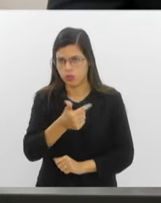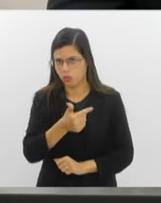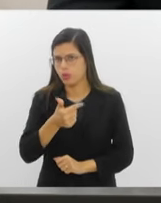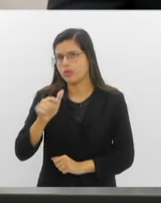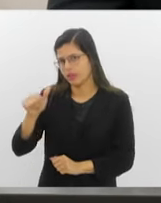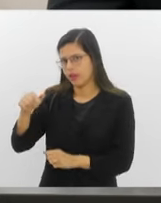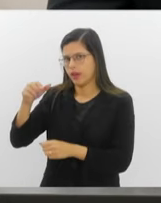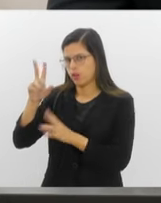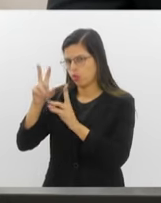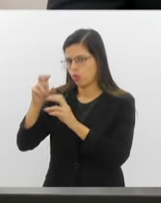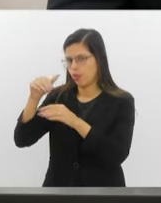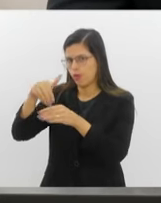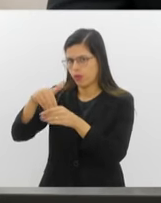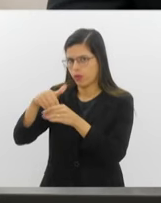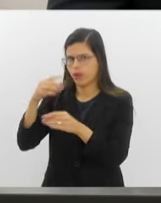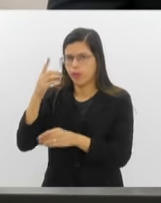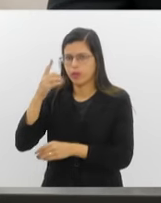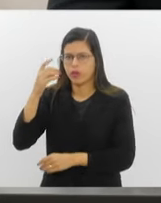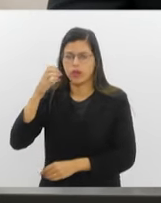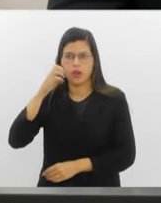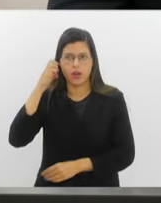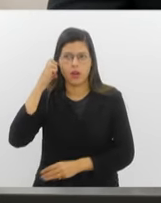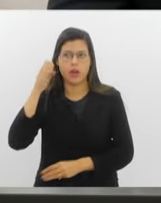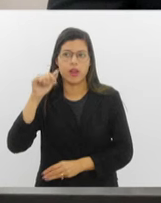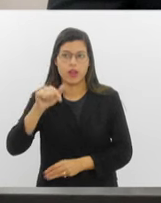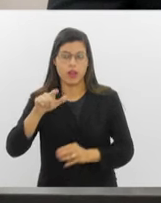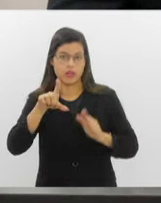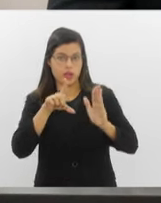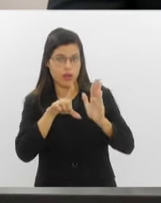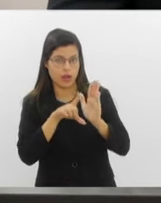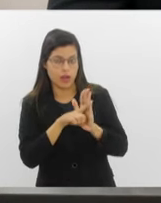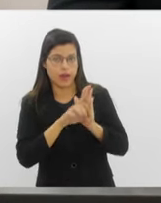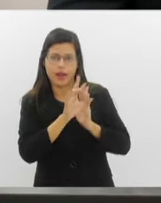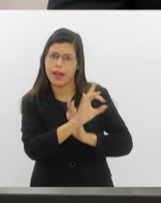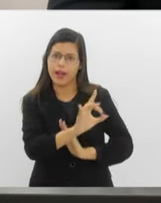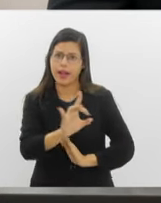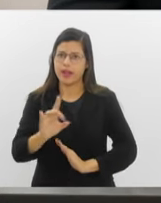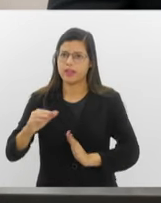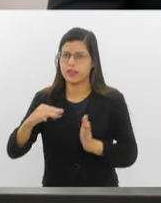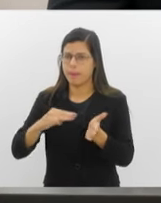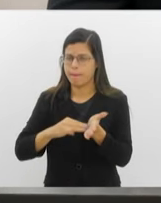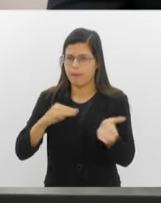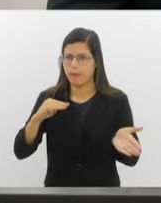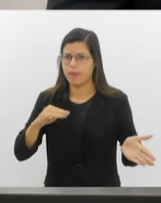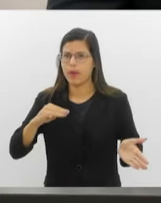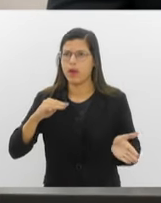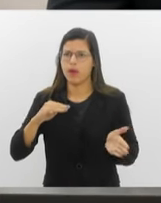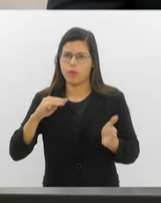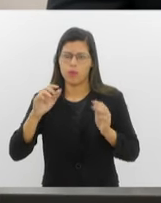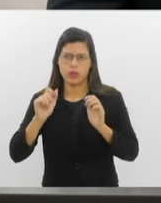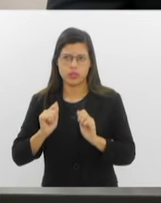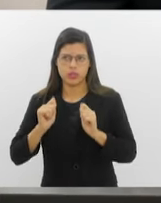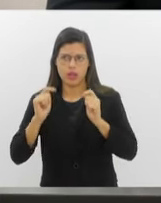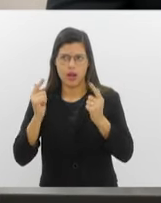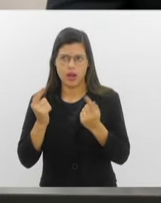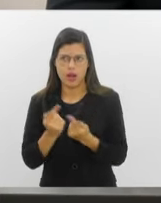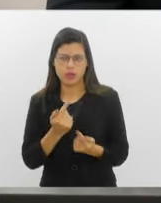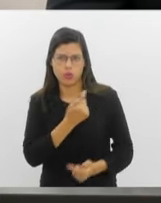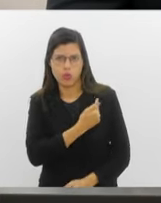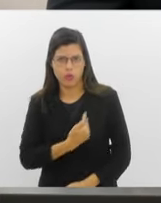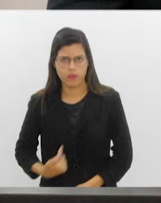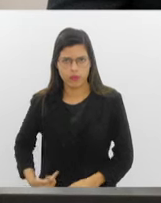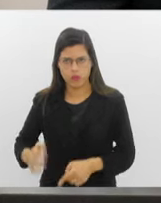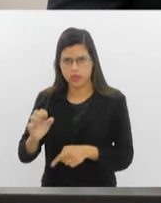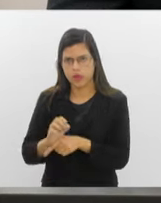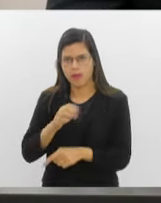Élica. A iniciativa de leis complementares e ordinárias cabe a qualquer membro da comissão da Assembleia Legislativa, governador do Estado, Tribunal de